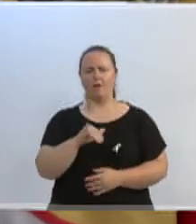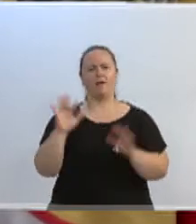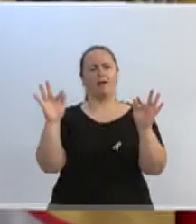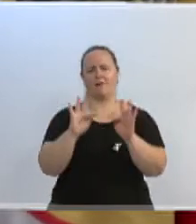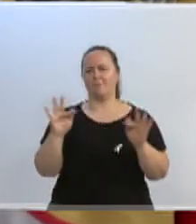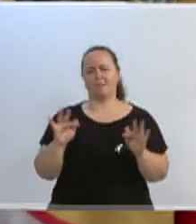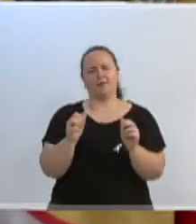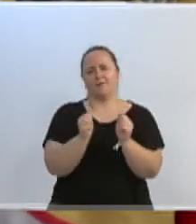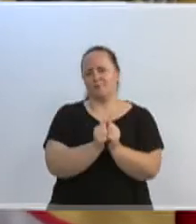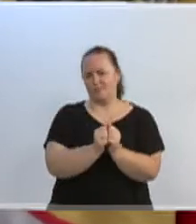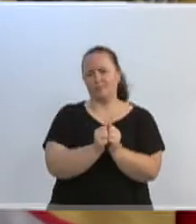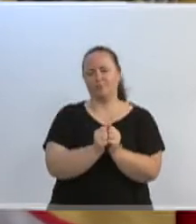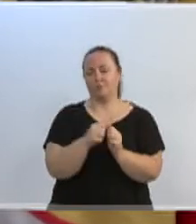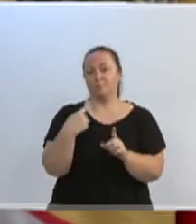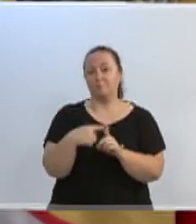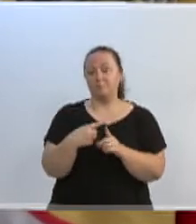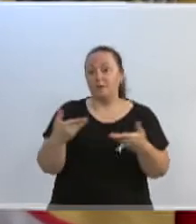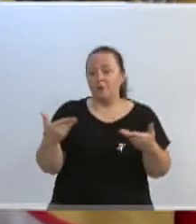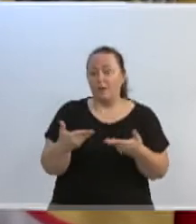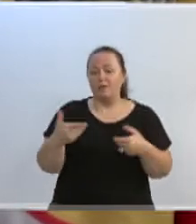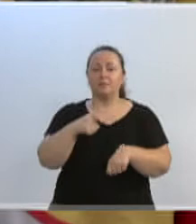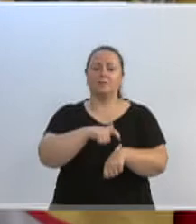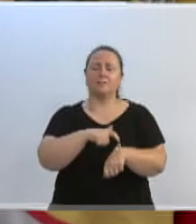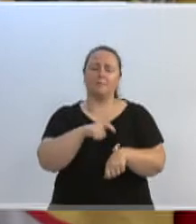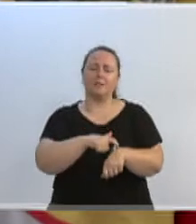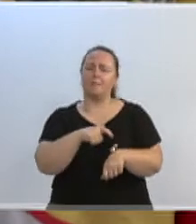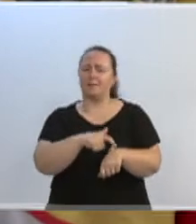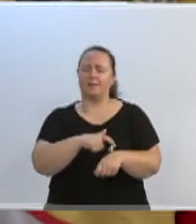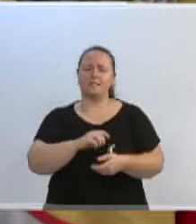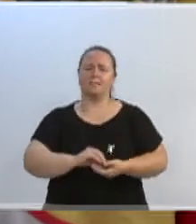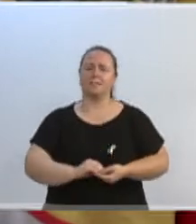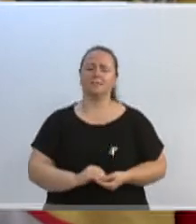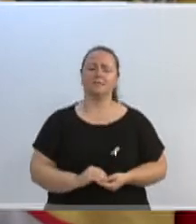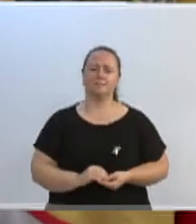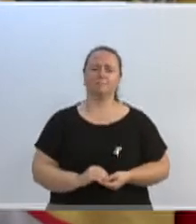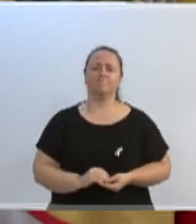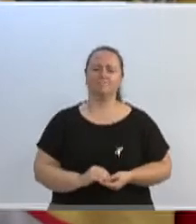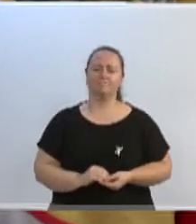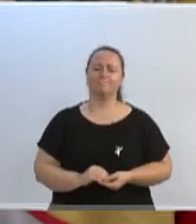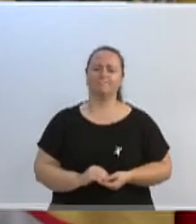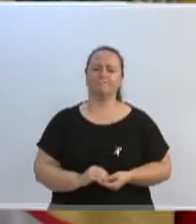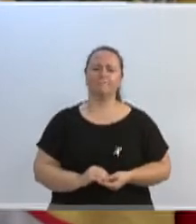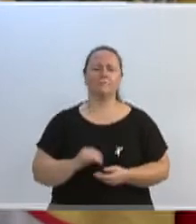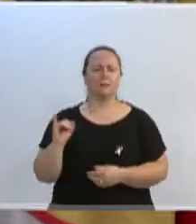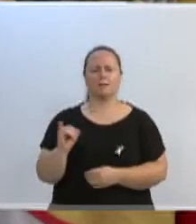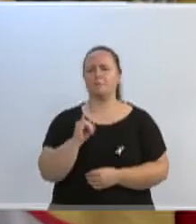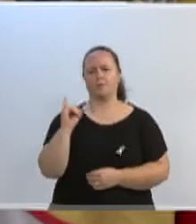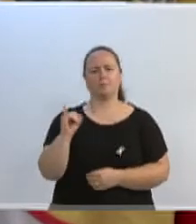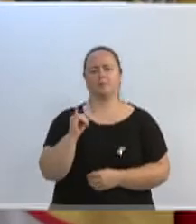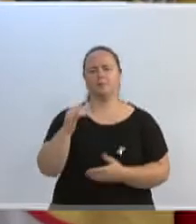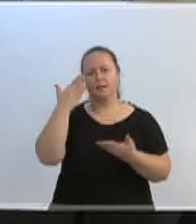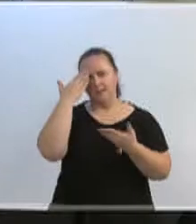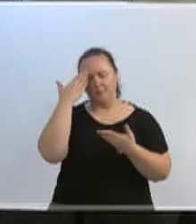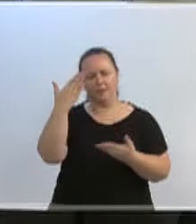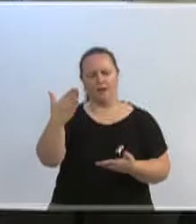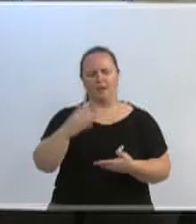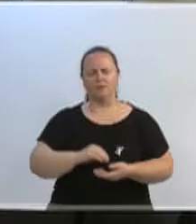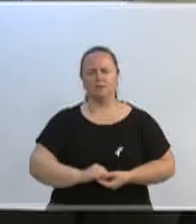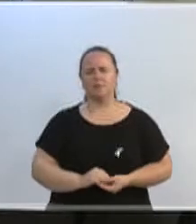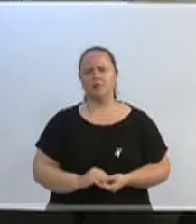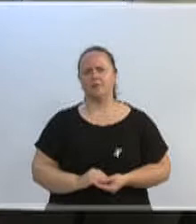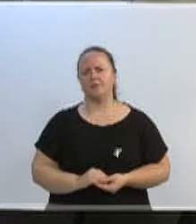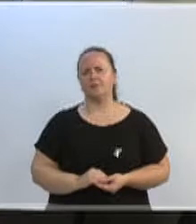de tempo para discutir a acessibilidade e a inclusão social aqui no município de Blumenau. Muito obrigado.